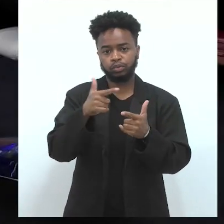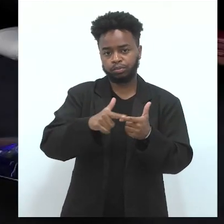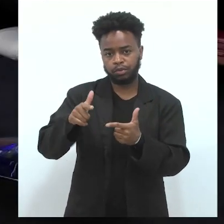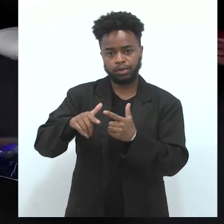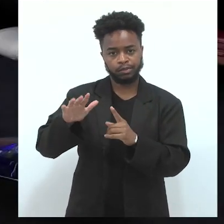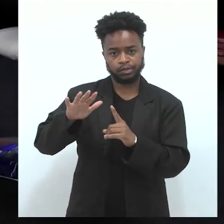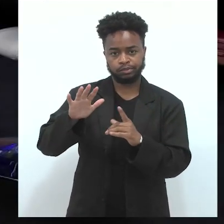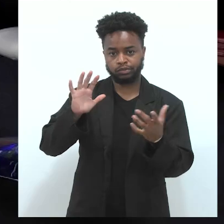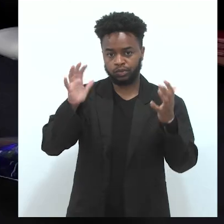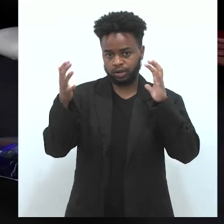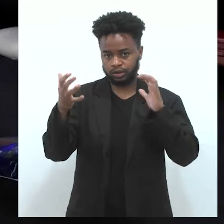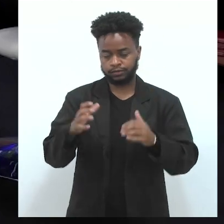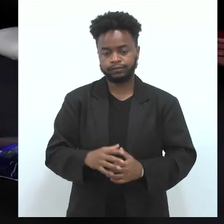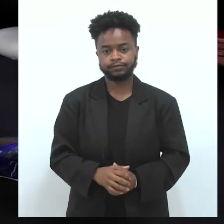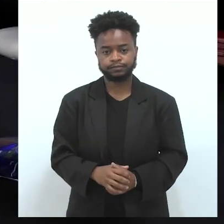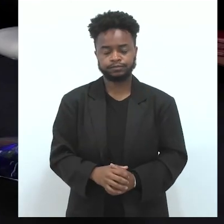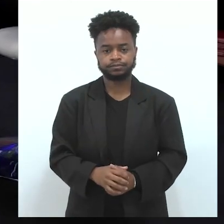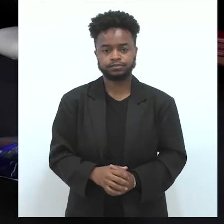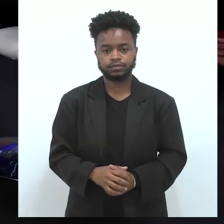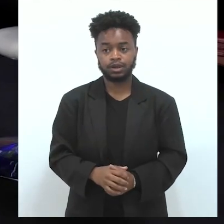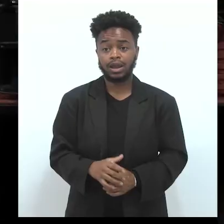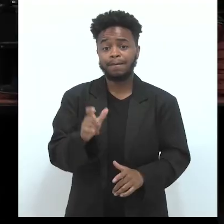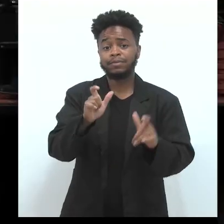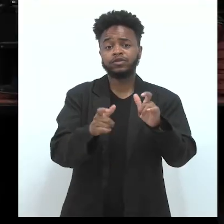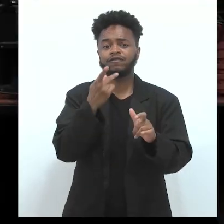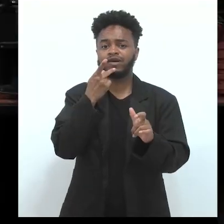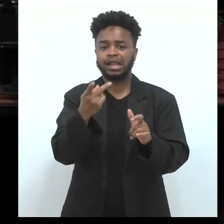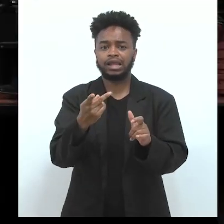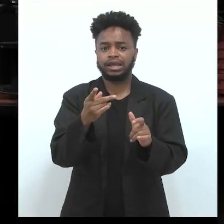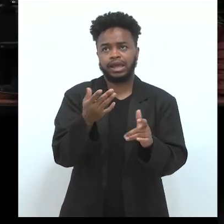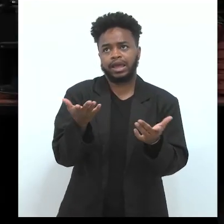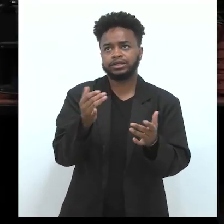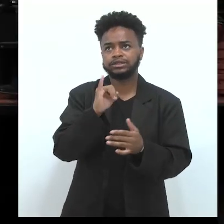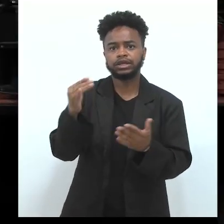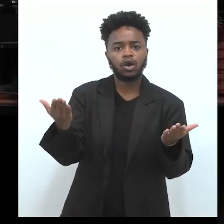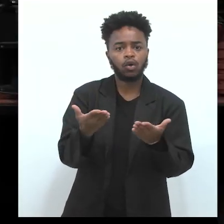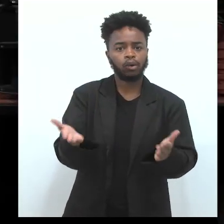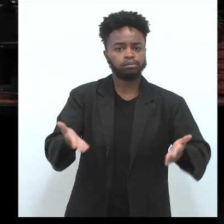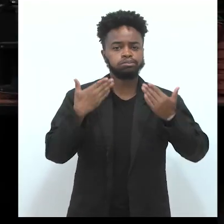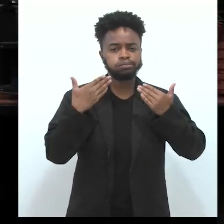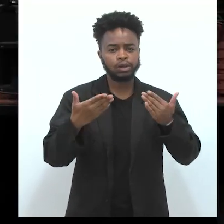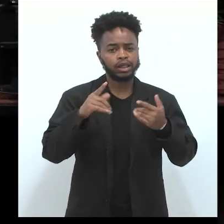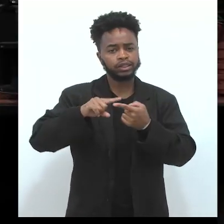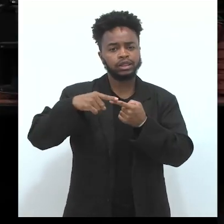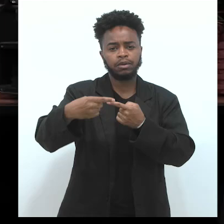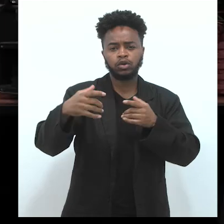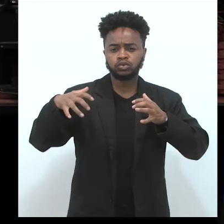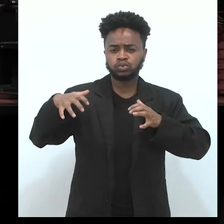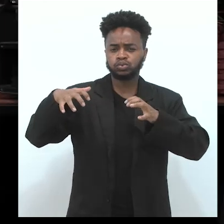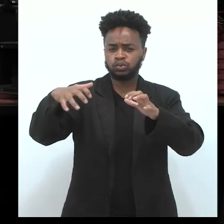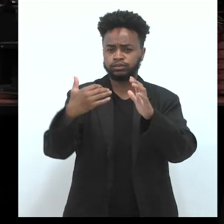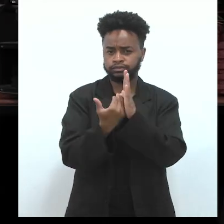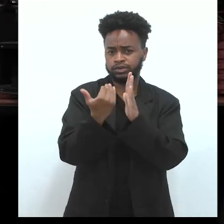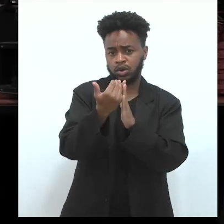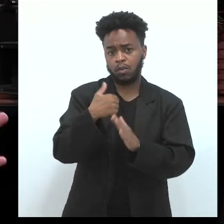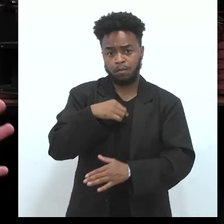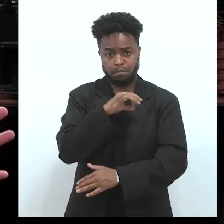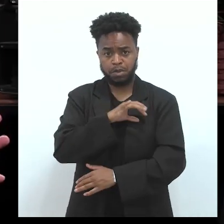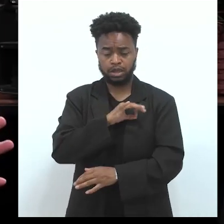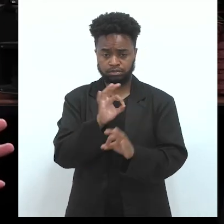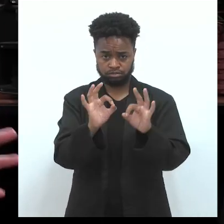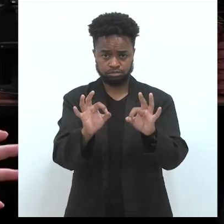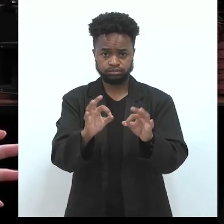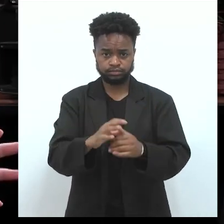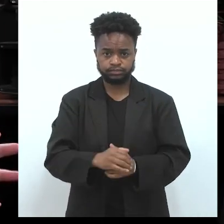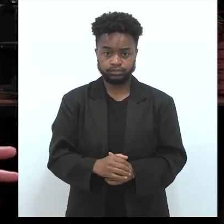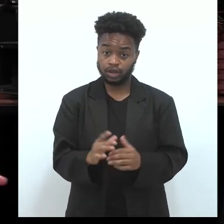extremos ao redor do país. Porque todo mundo fala, né? Aí, meu Deus, tá esse calor todo, a chuva que vem depois, tô com medo dessa